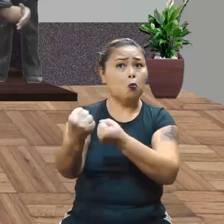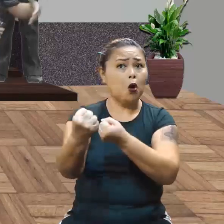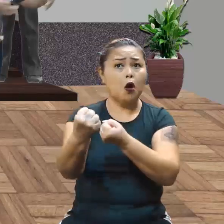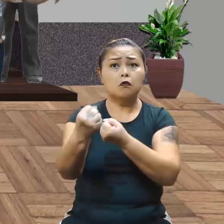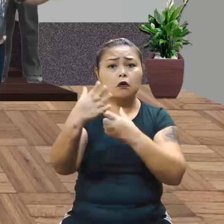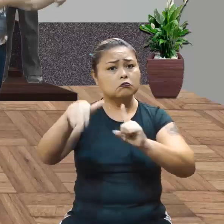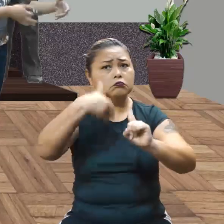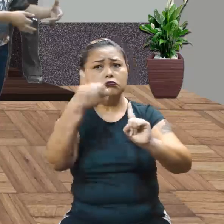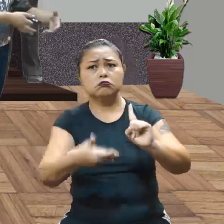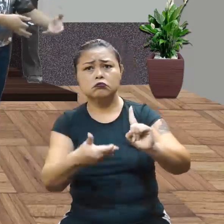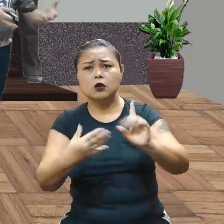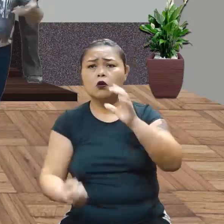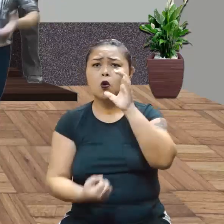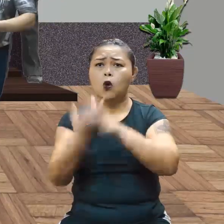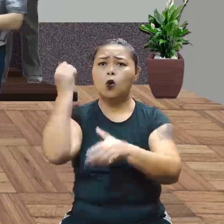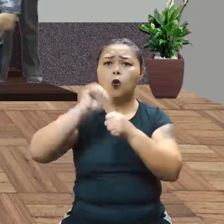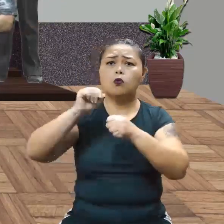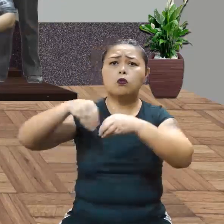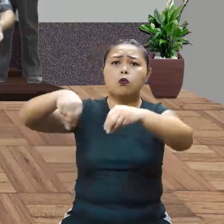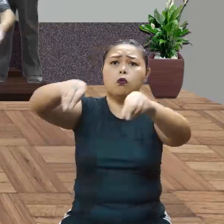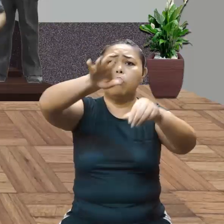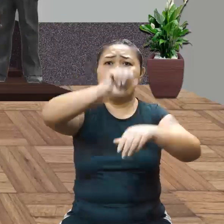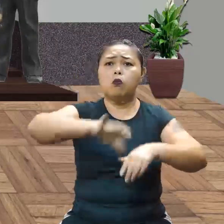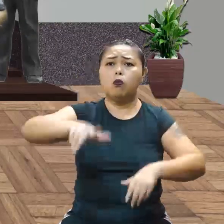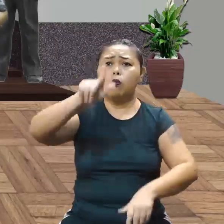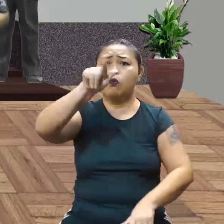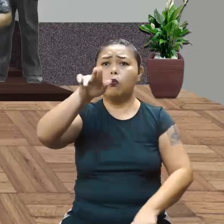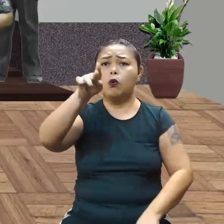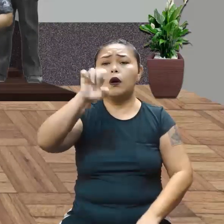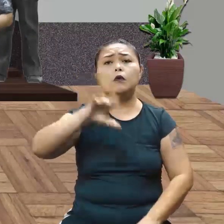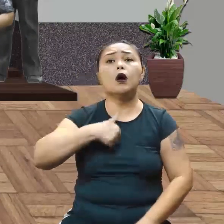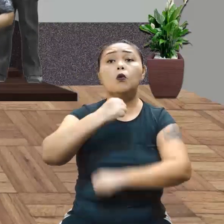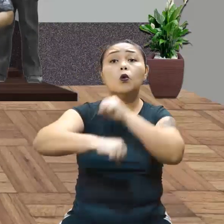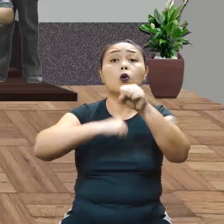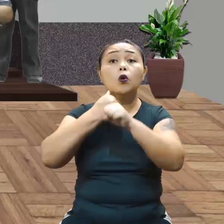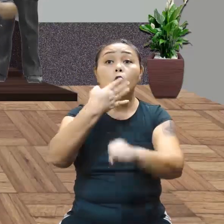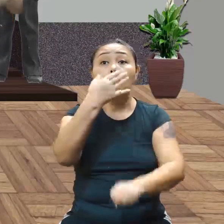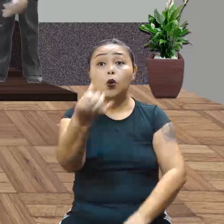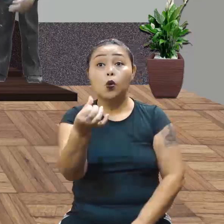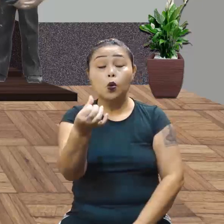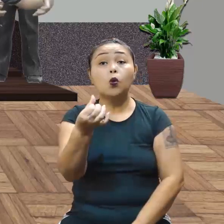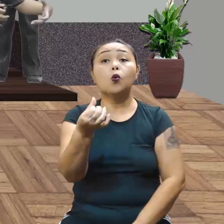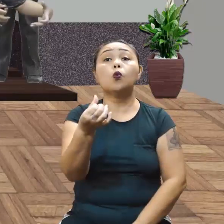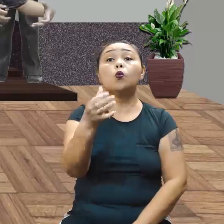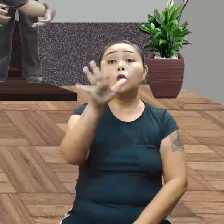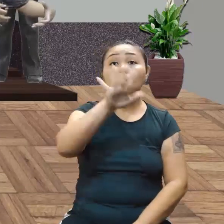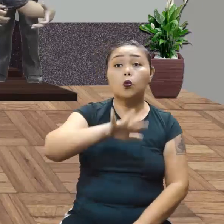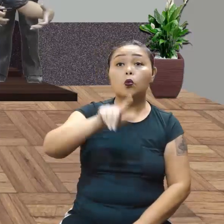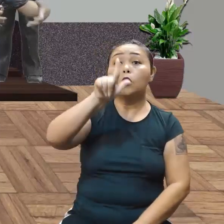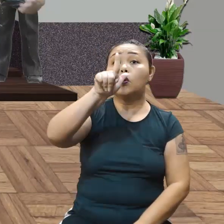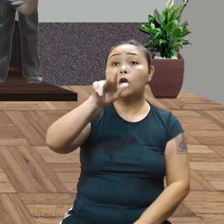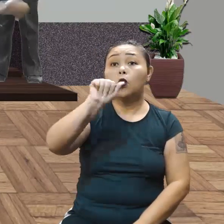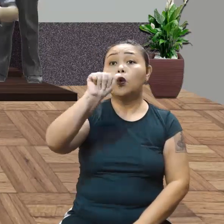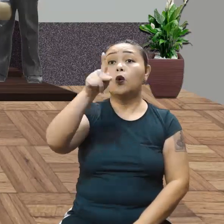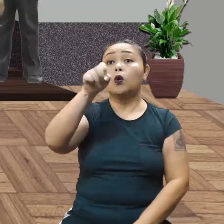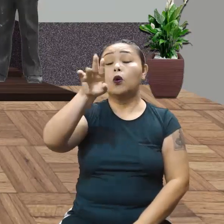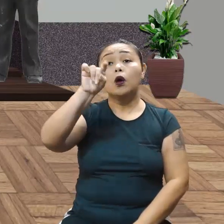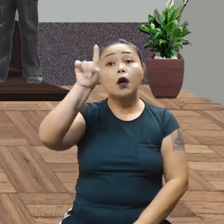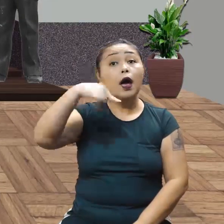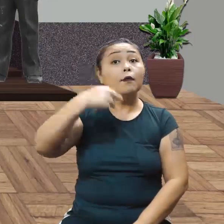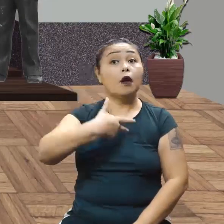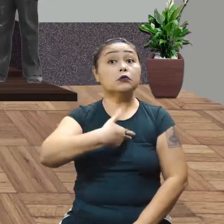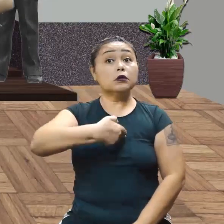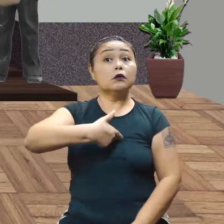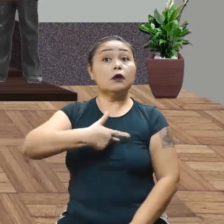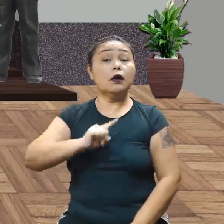a primeira homenagem quando foi criado o Território Federal do Guaporé em 46, porque o Território Federal do Guaporé foi criado por